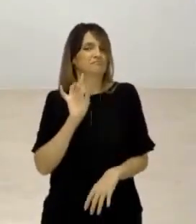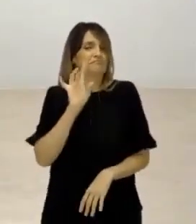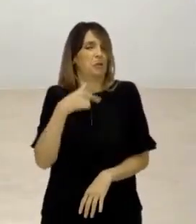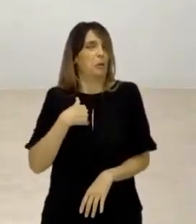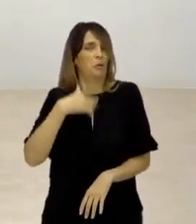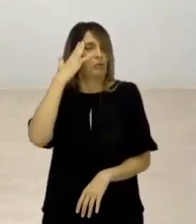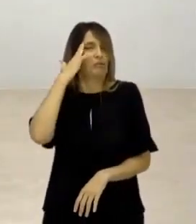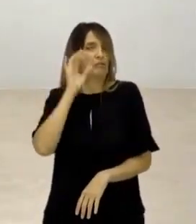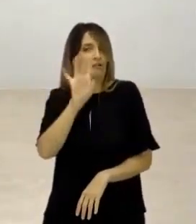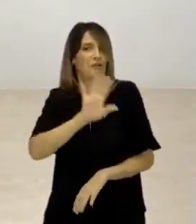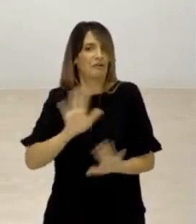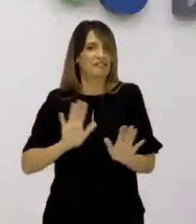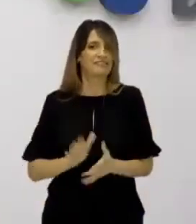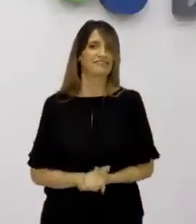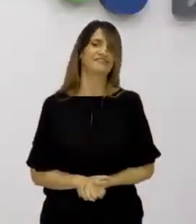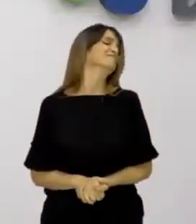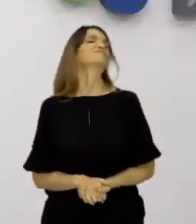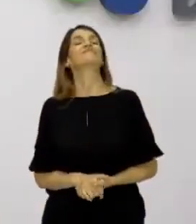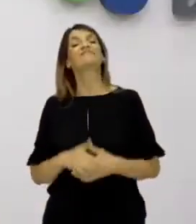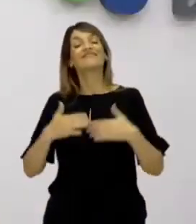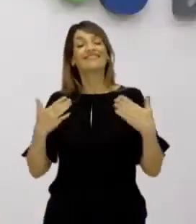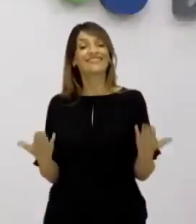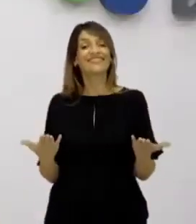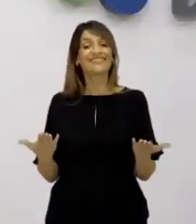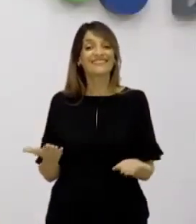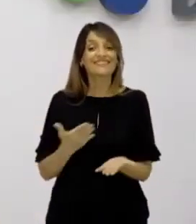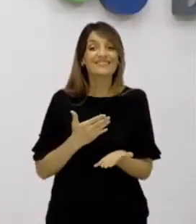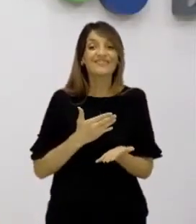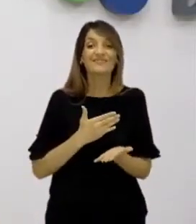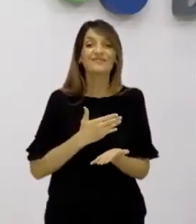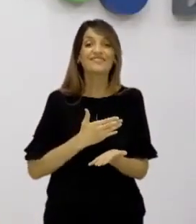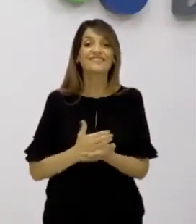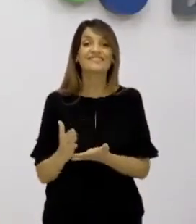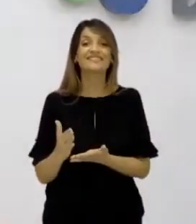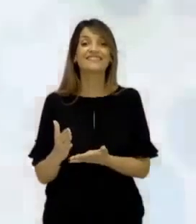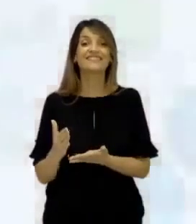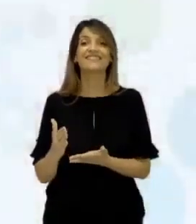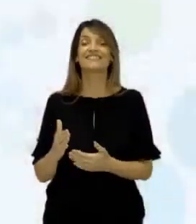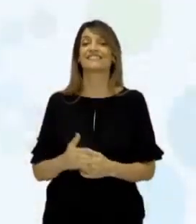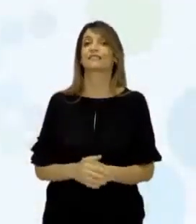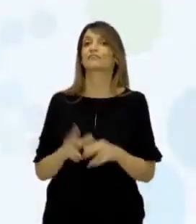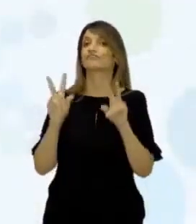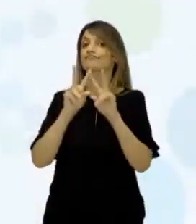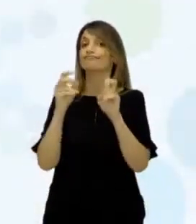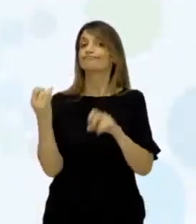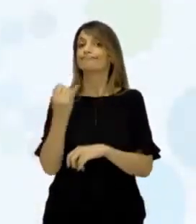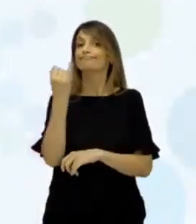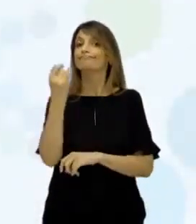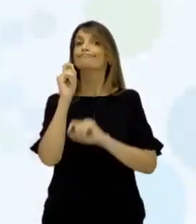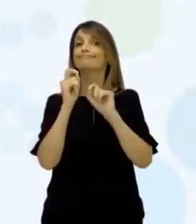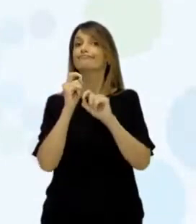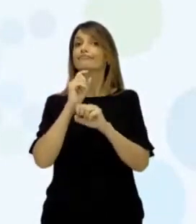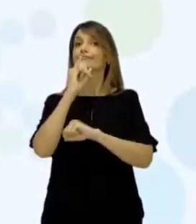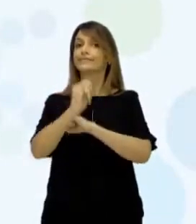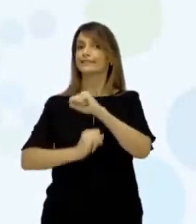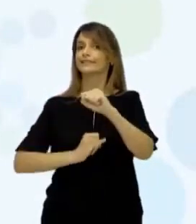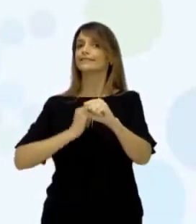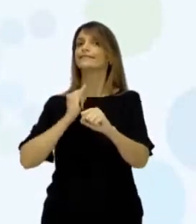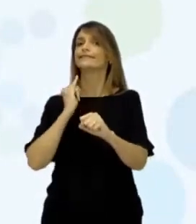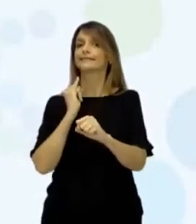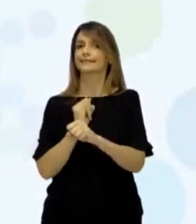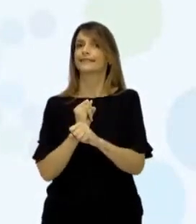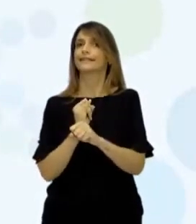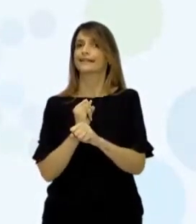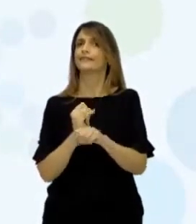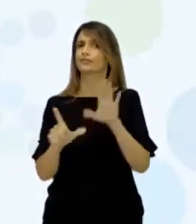Só o que eu sei. Né? Então hoje a gente vai começar com um assunto aí muito importante, que é a internet, uma terra